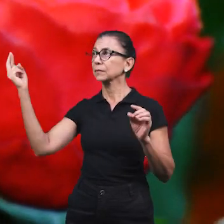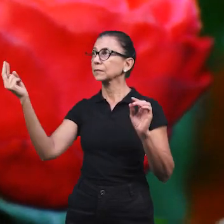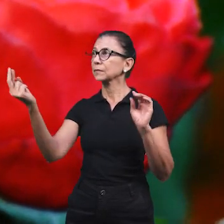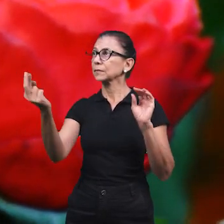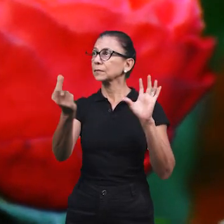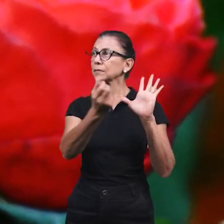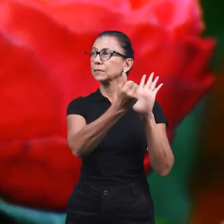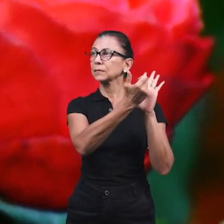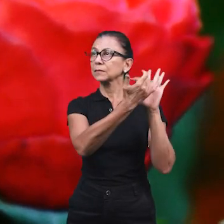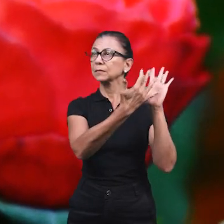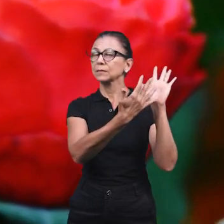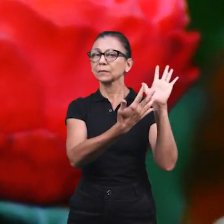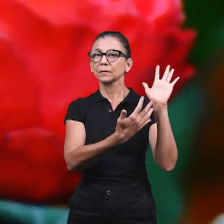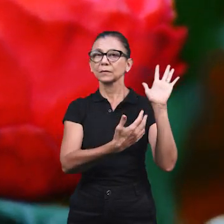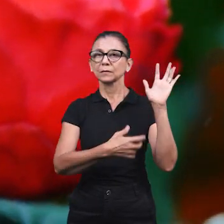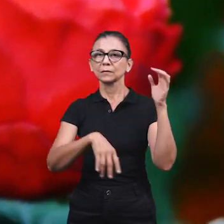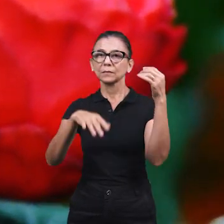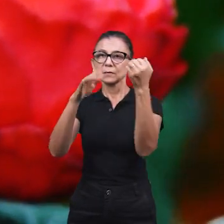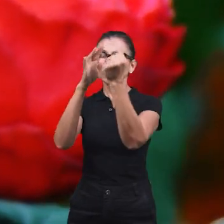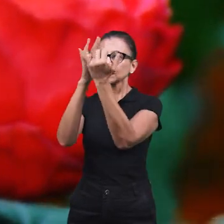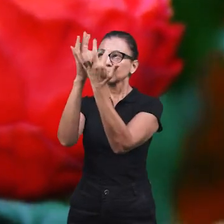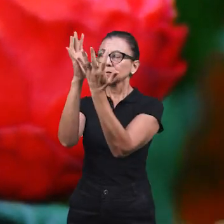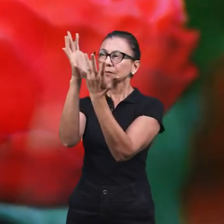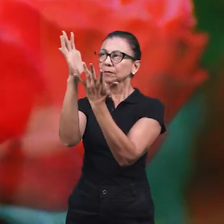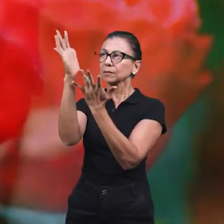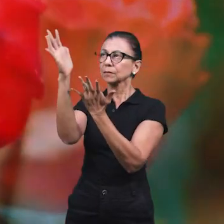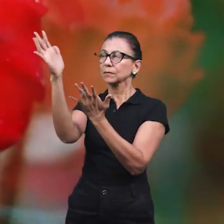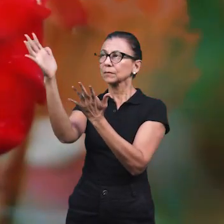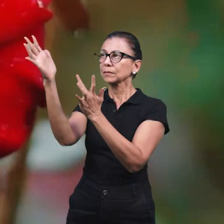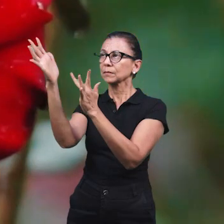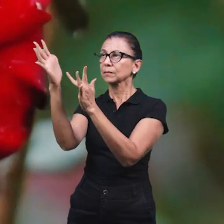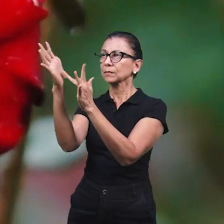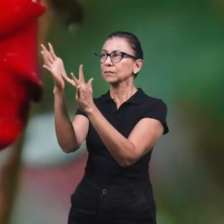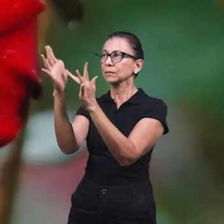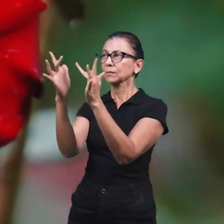Teu sangue sobre mim, ó